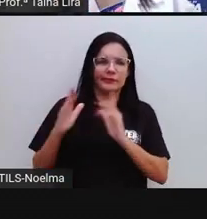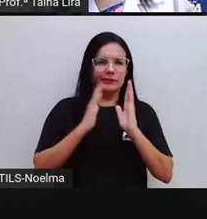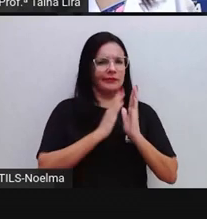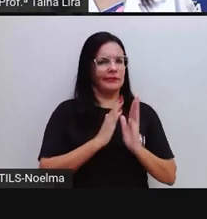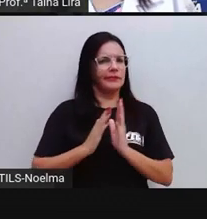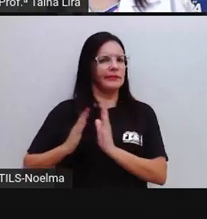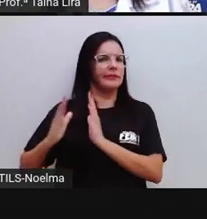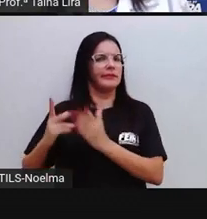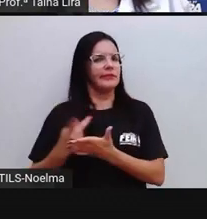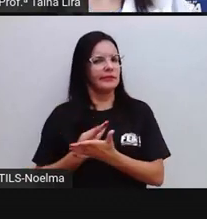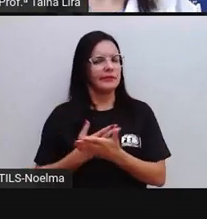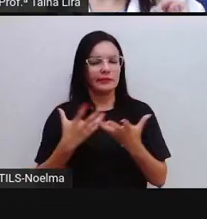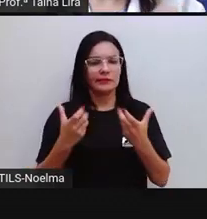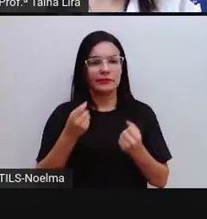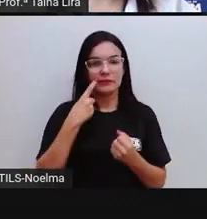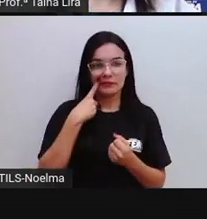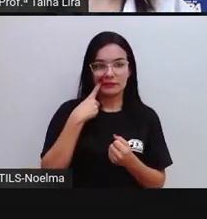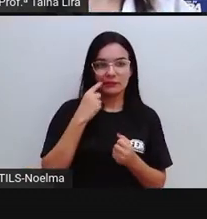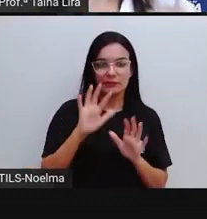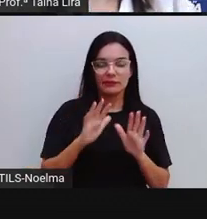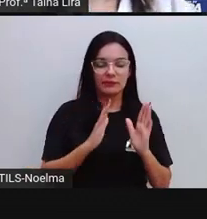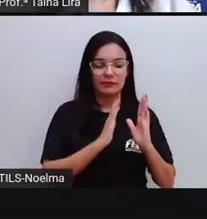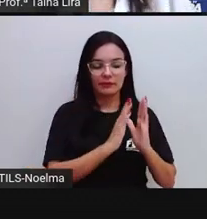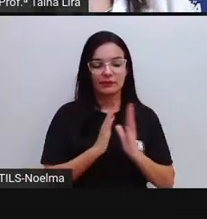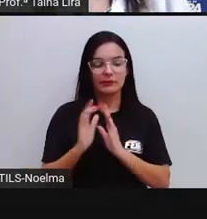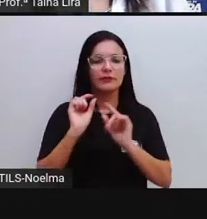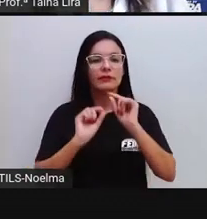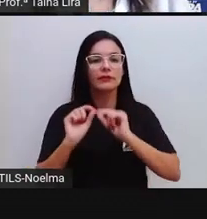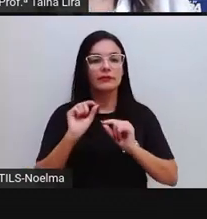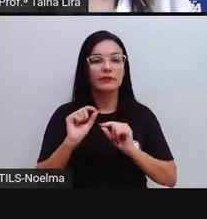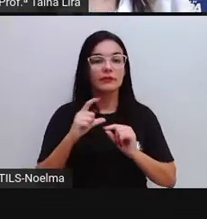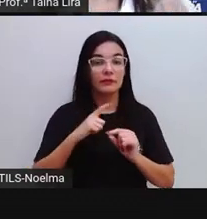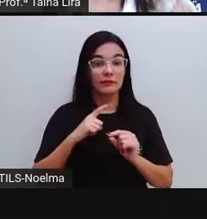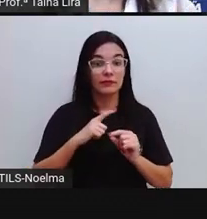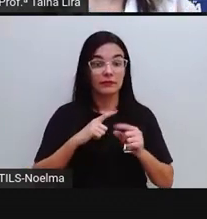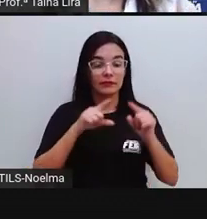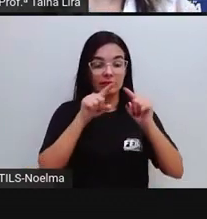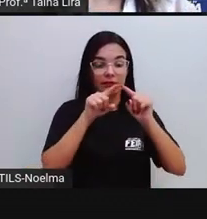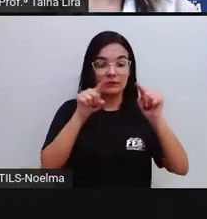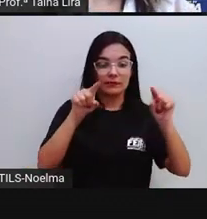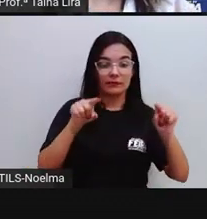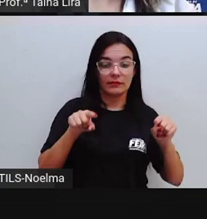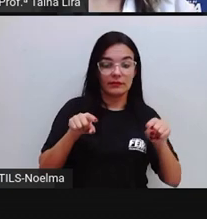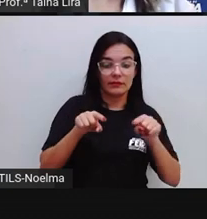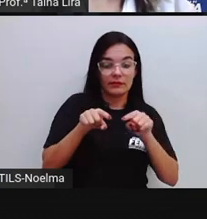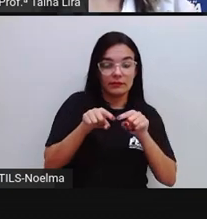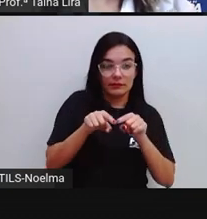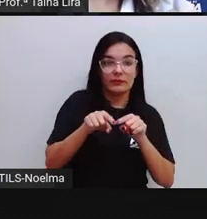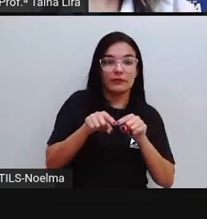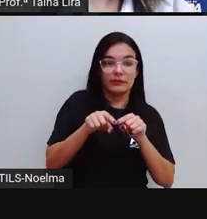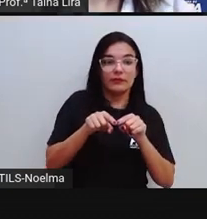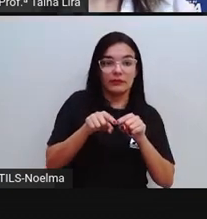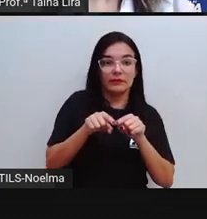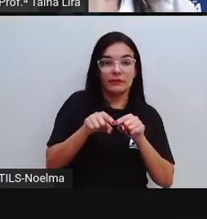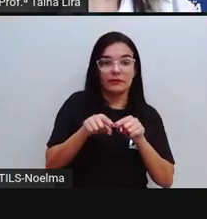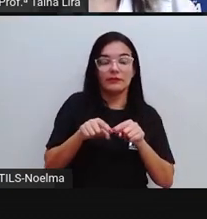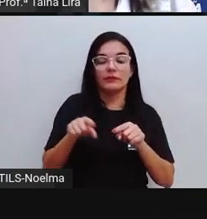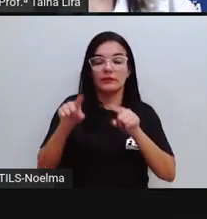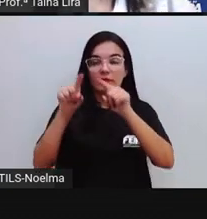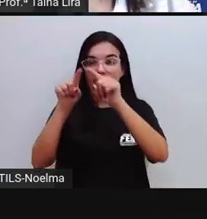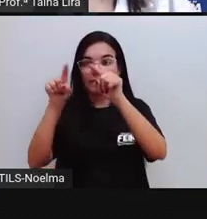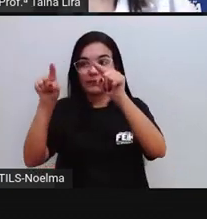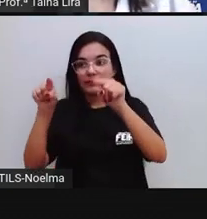lugar errado. Vamos descobrir nessa sequência, ó, já tem aqui uma forma, né, diferente, que é o quadrado, que